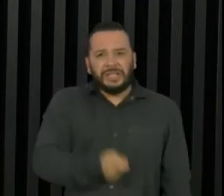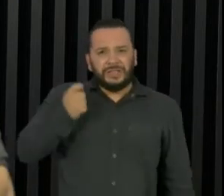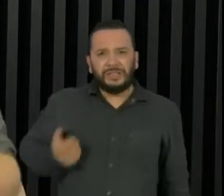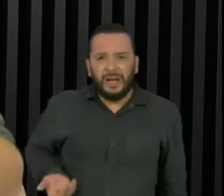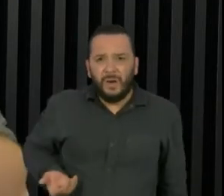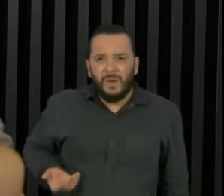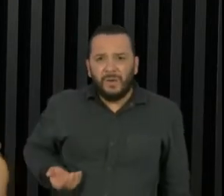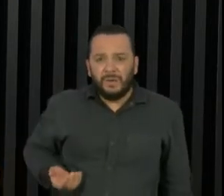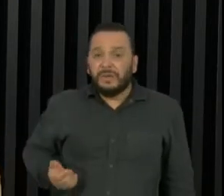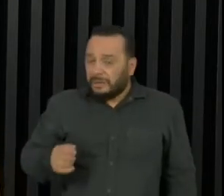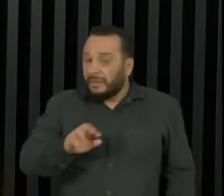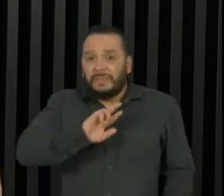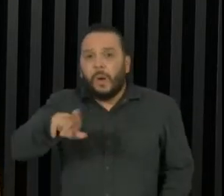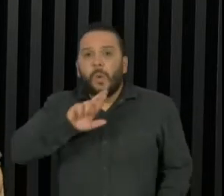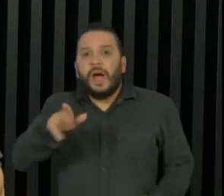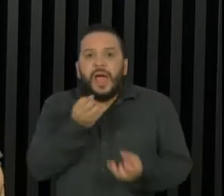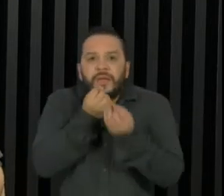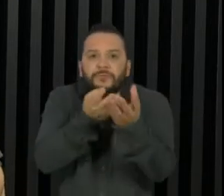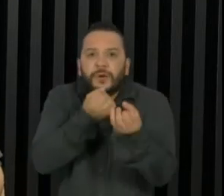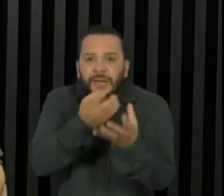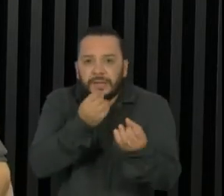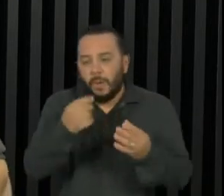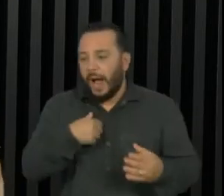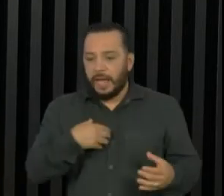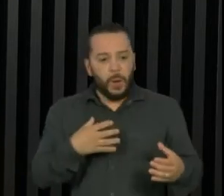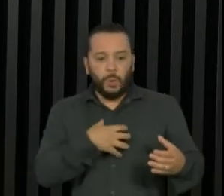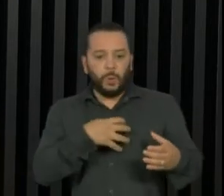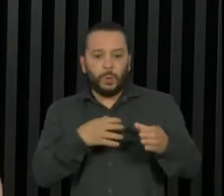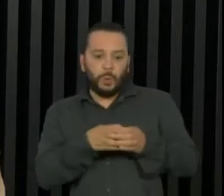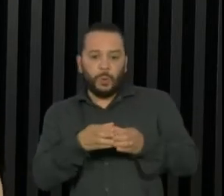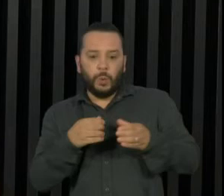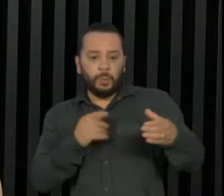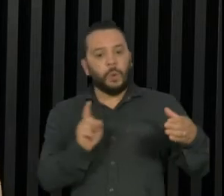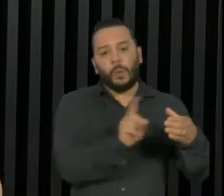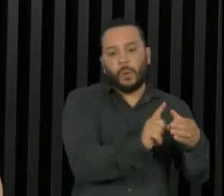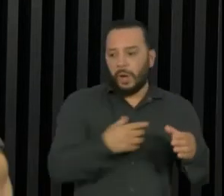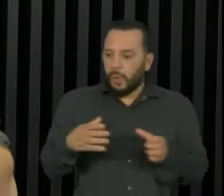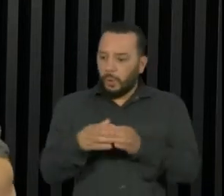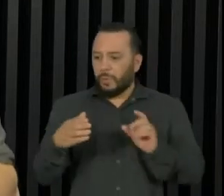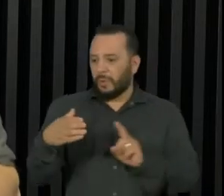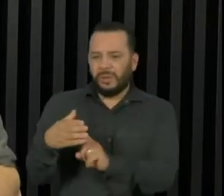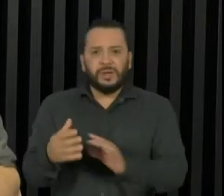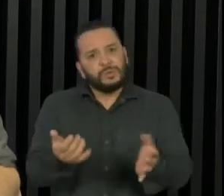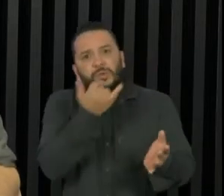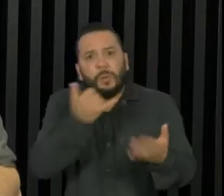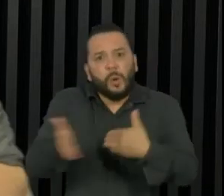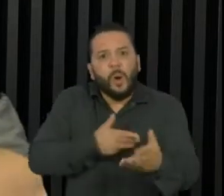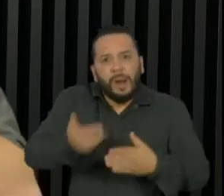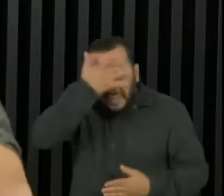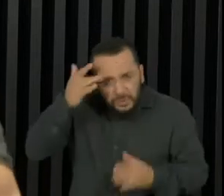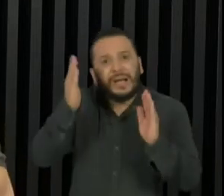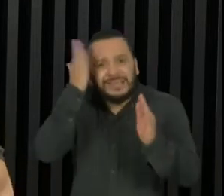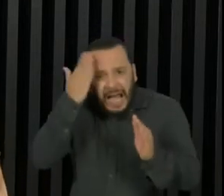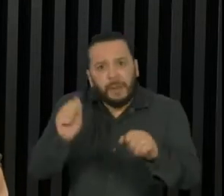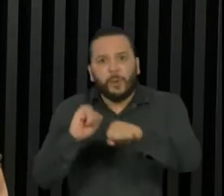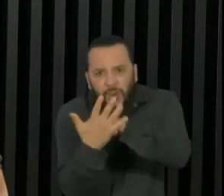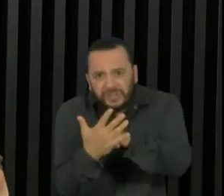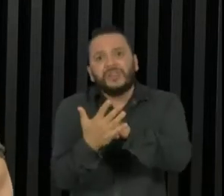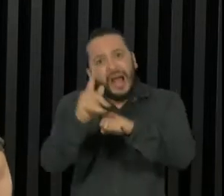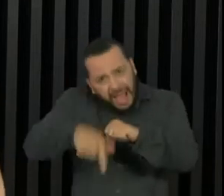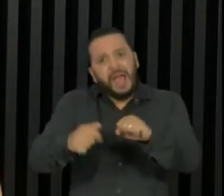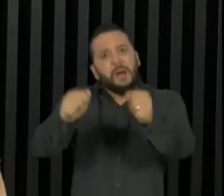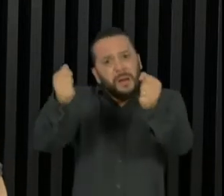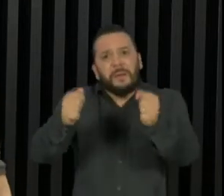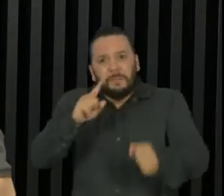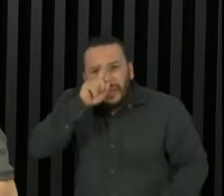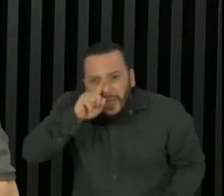sobre informação a respeito de lados. Qualquer pessoa hoje sabe que o Covid é uma ameaça. Qualquer pessoa hoje